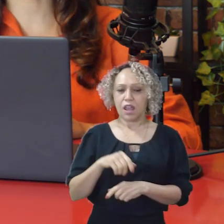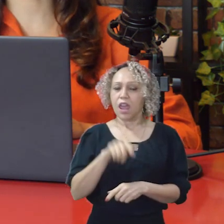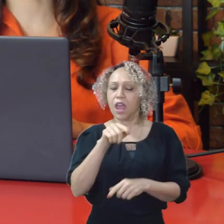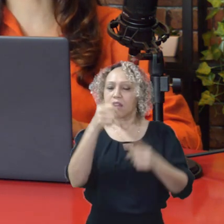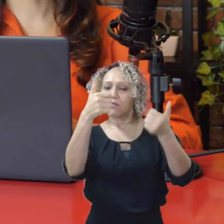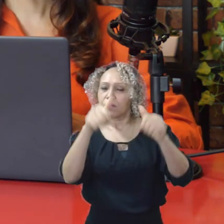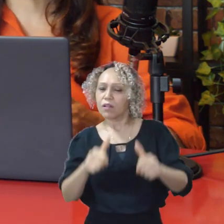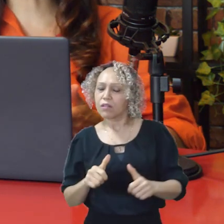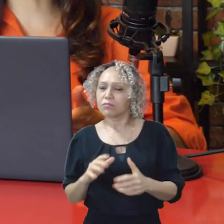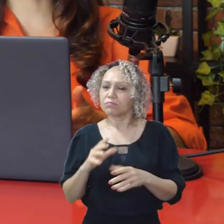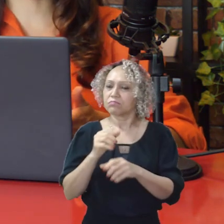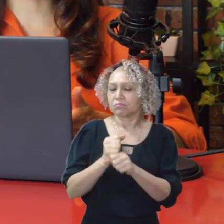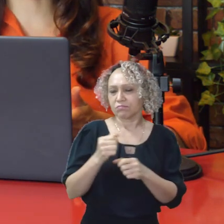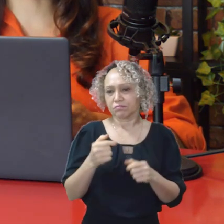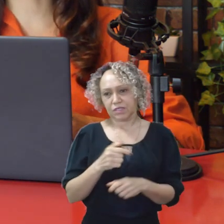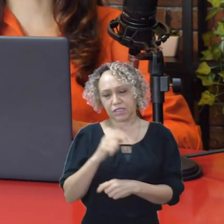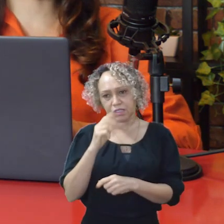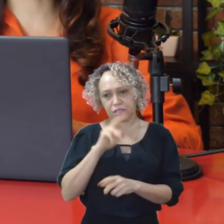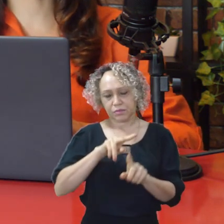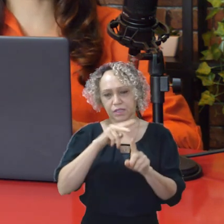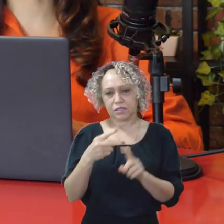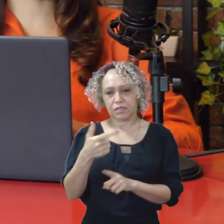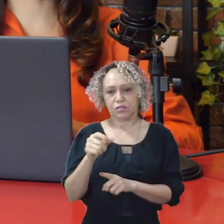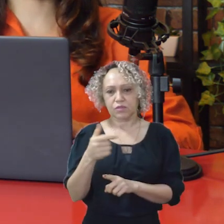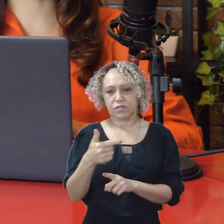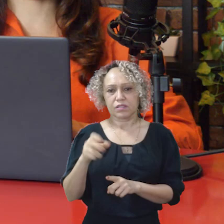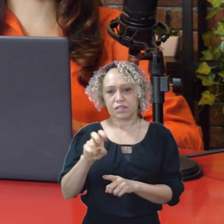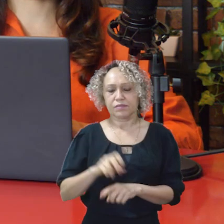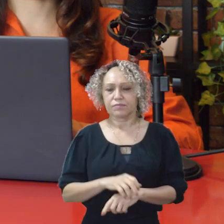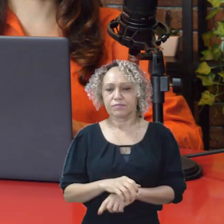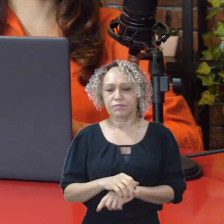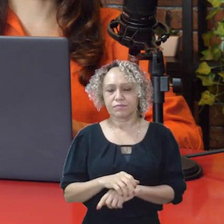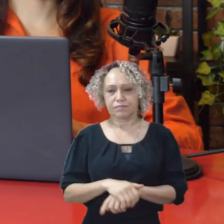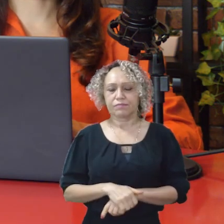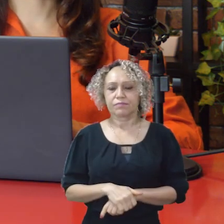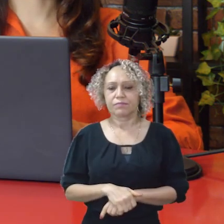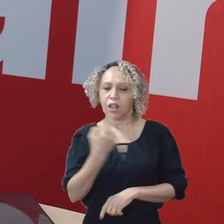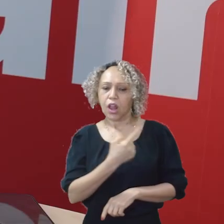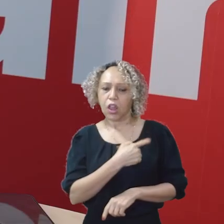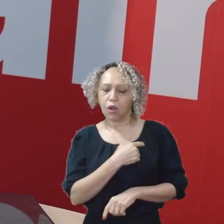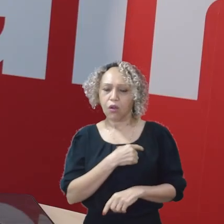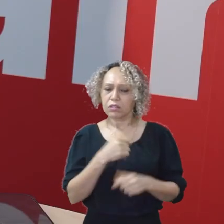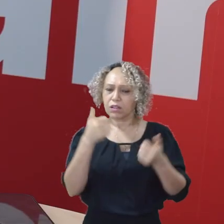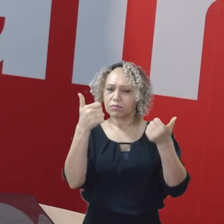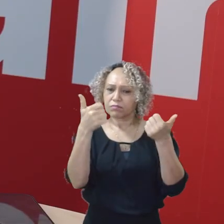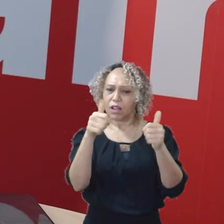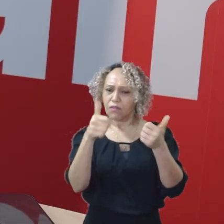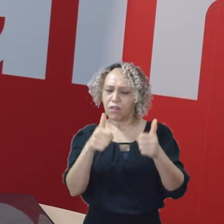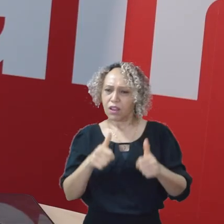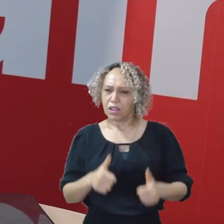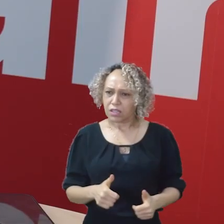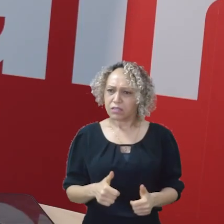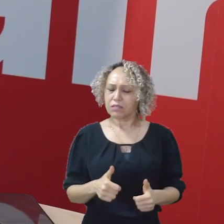das eleições e falou das expectativas para as eleições de 2026. Na nossa avaliação,